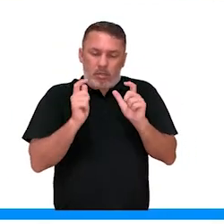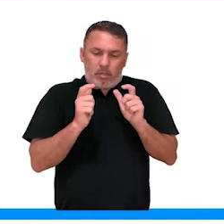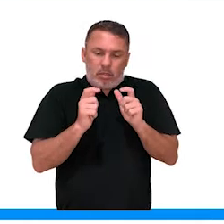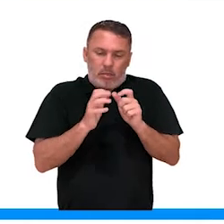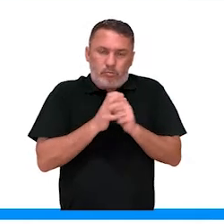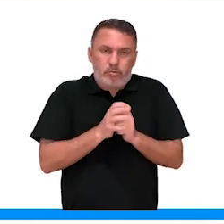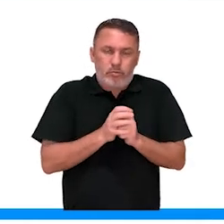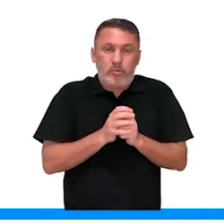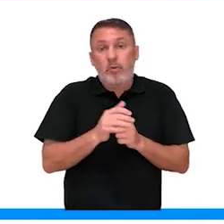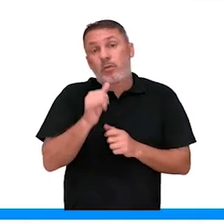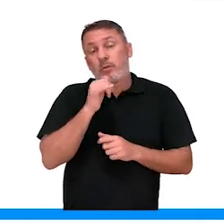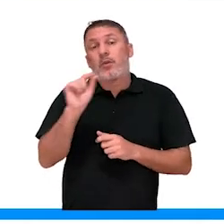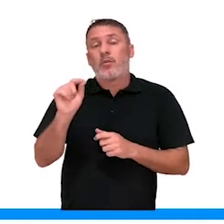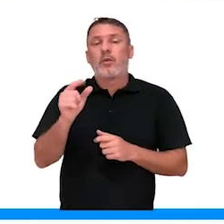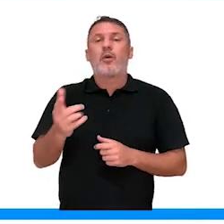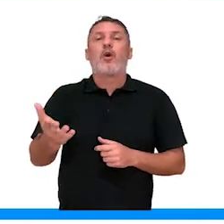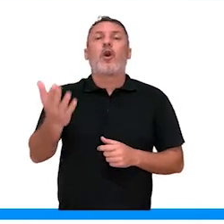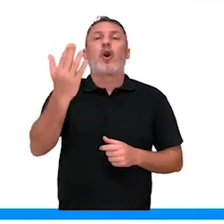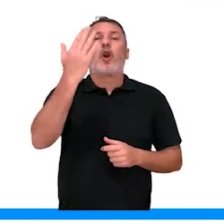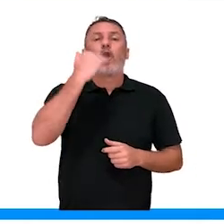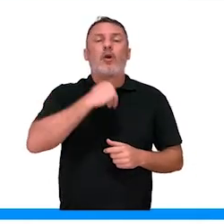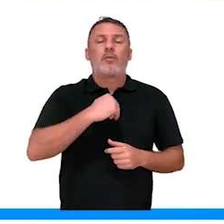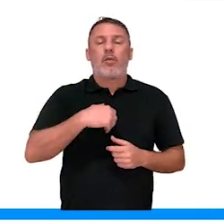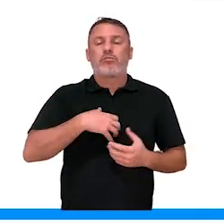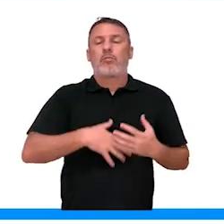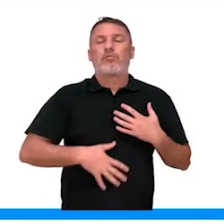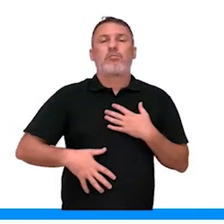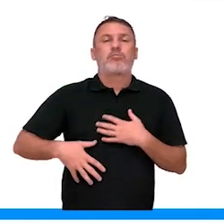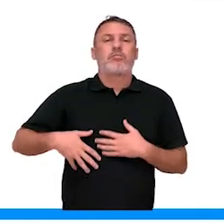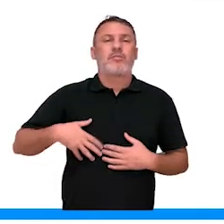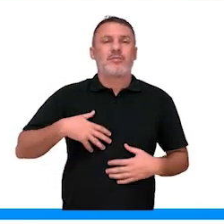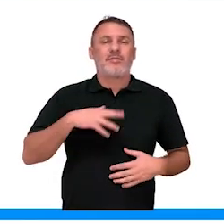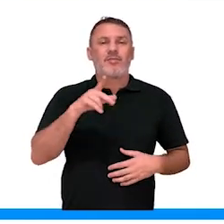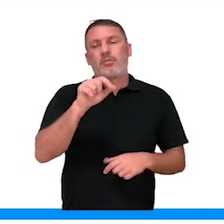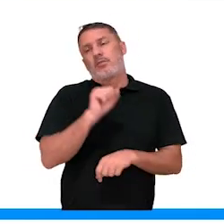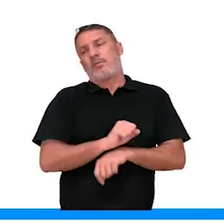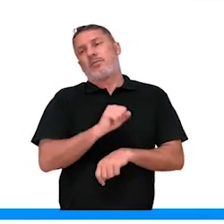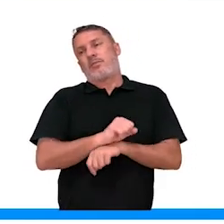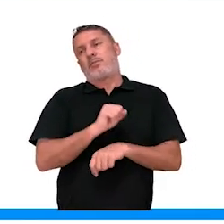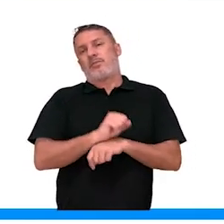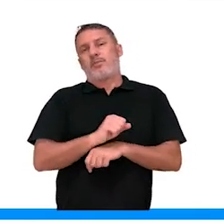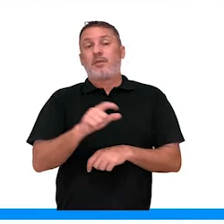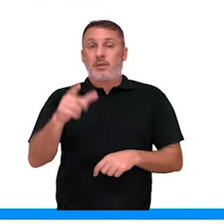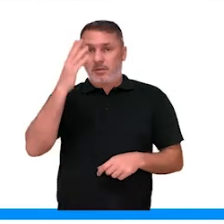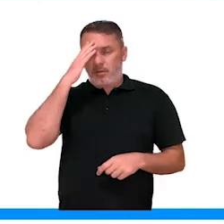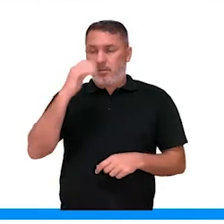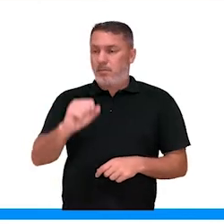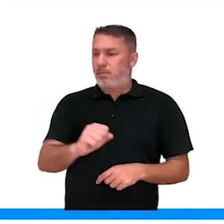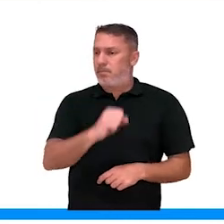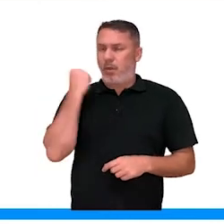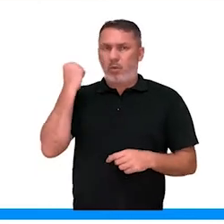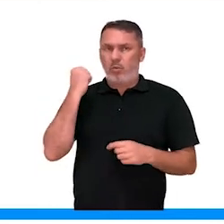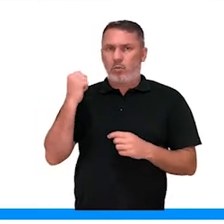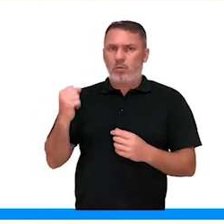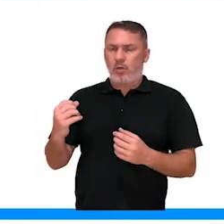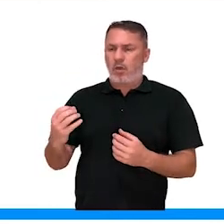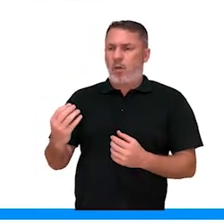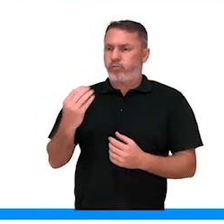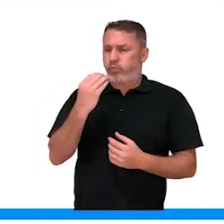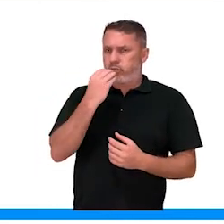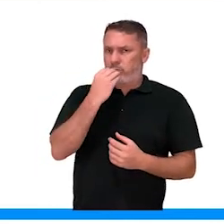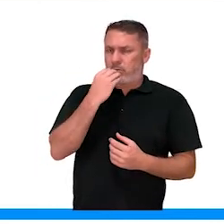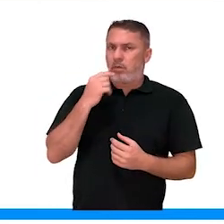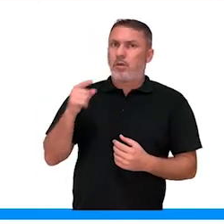menores, como por exemplo na digestão. Comi um pão francês. Ele é rico em carboidratos.